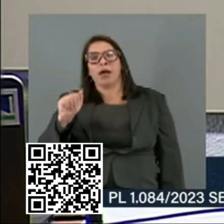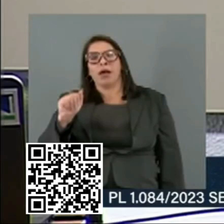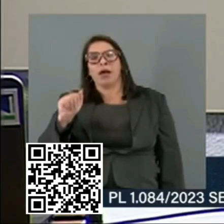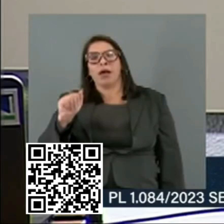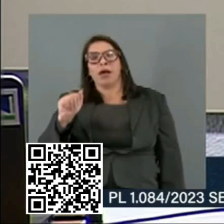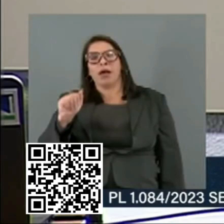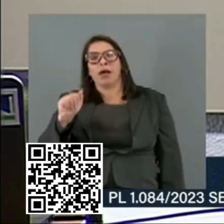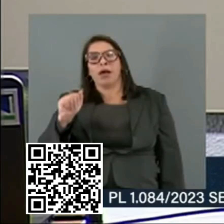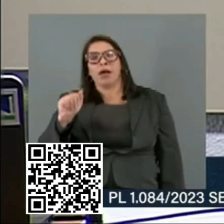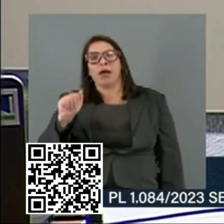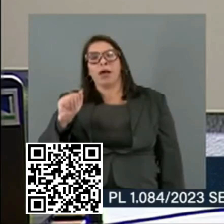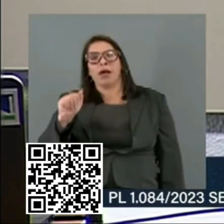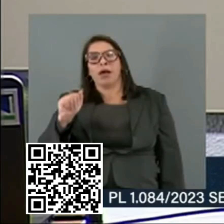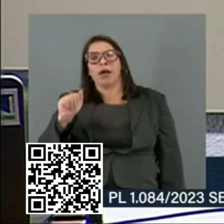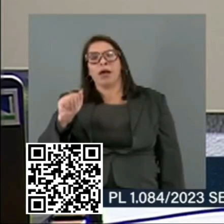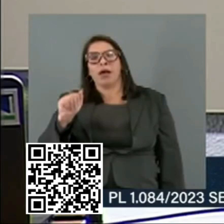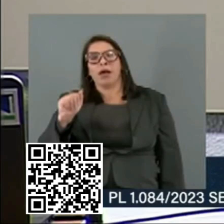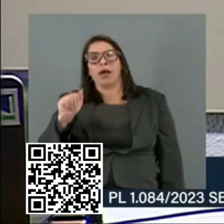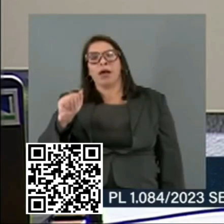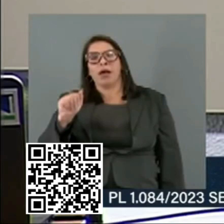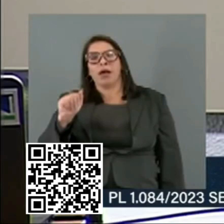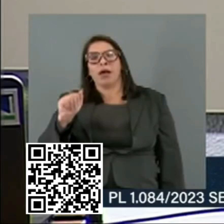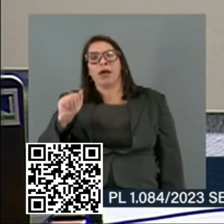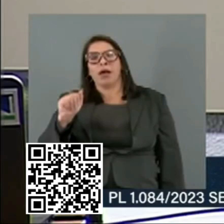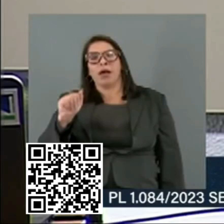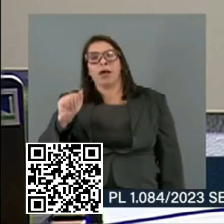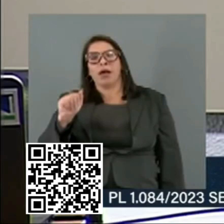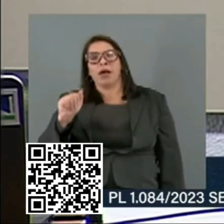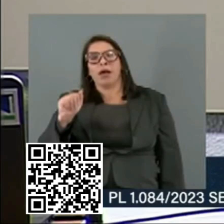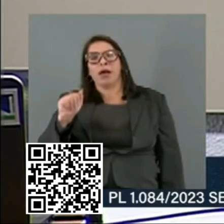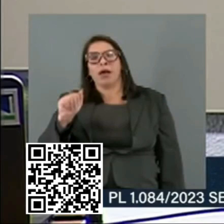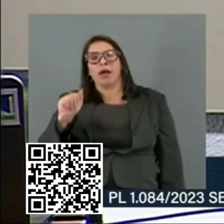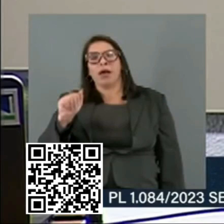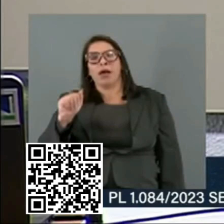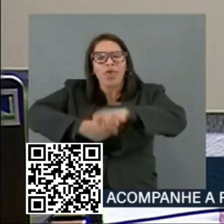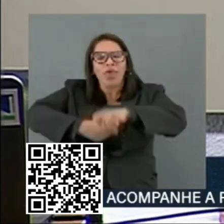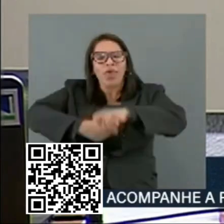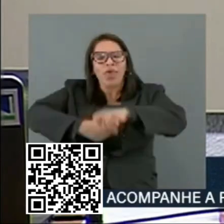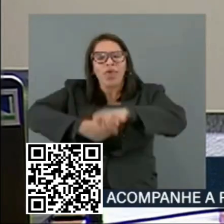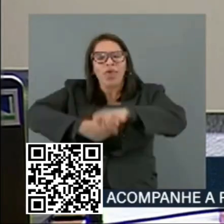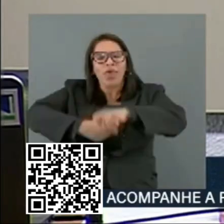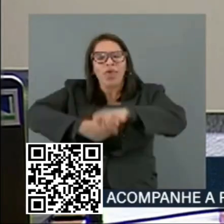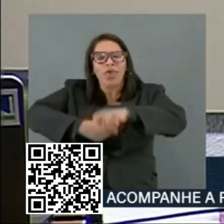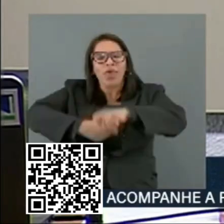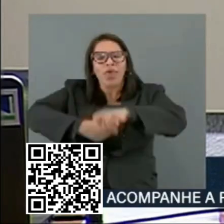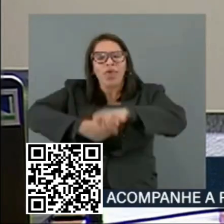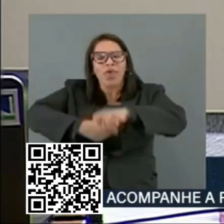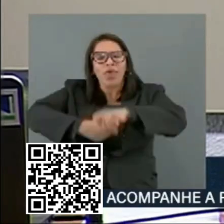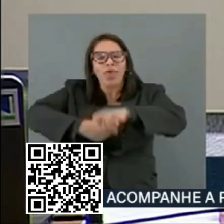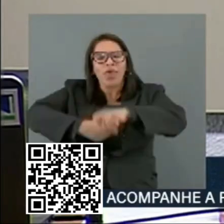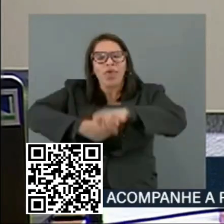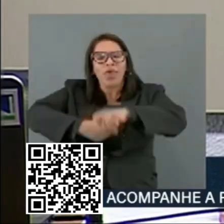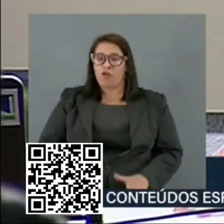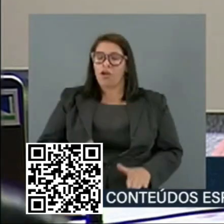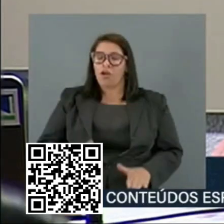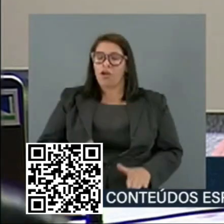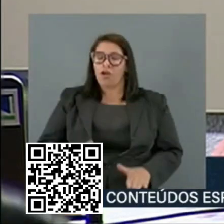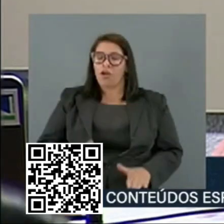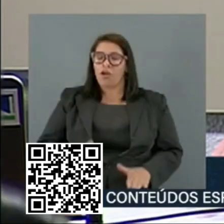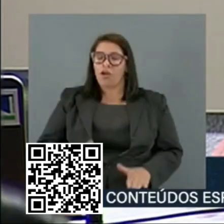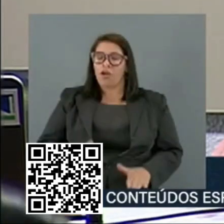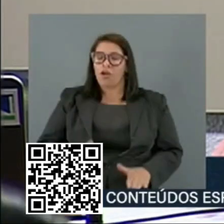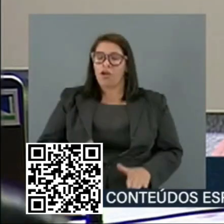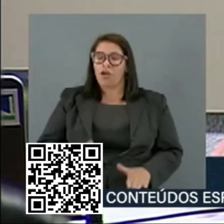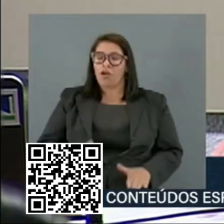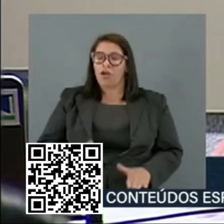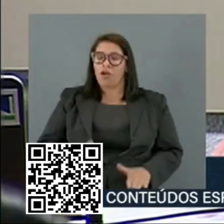mil habitantes. É uma região cuja economia gira em torno do agronegócio. Sou filho orgulhoso de